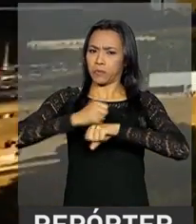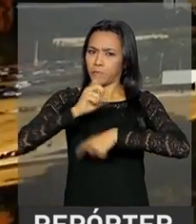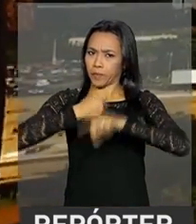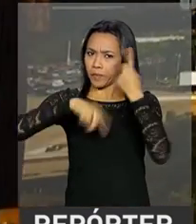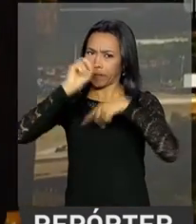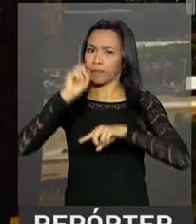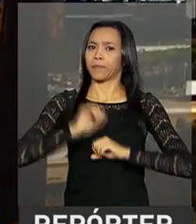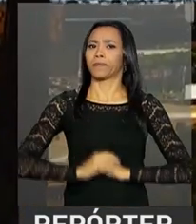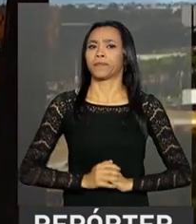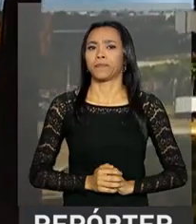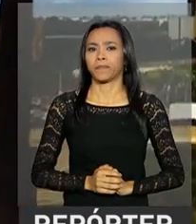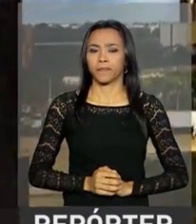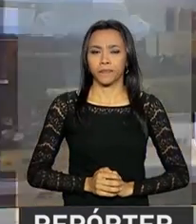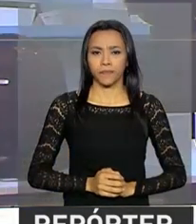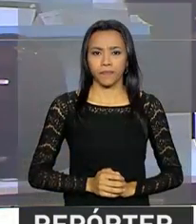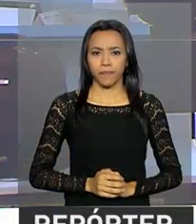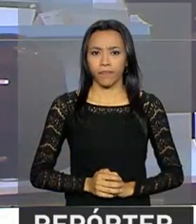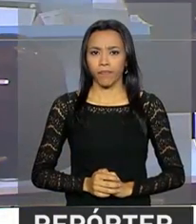sucesso.